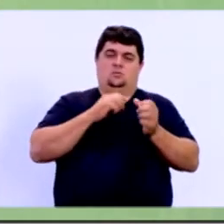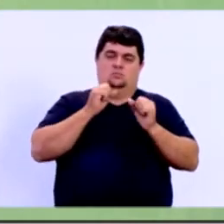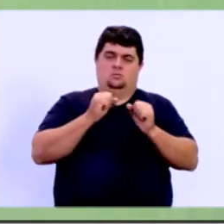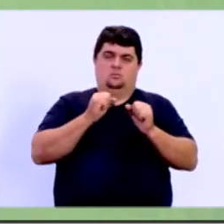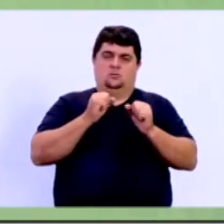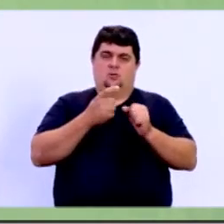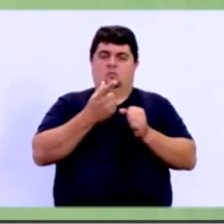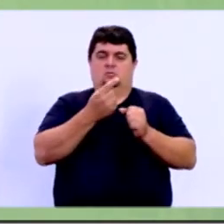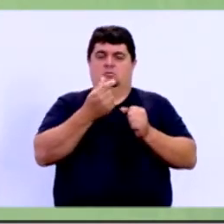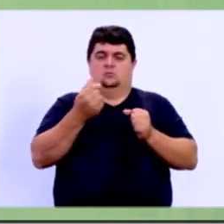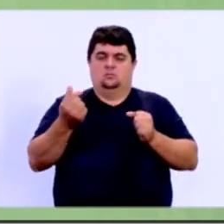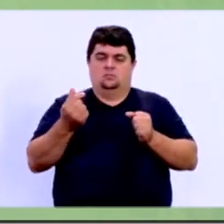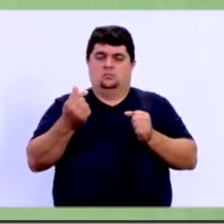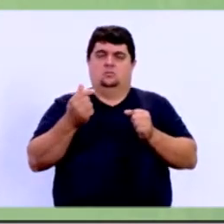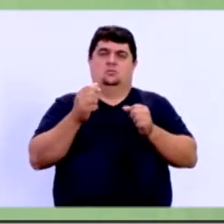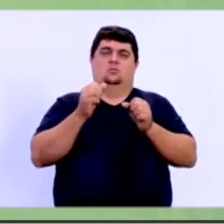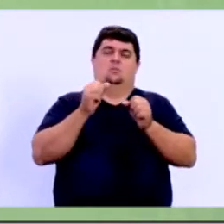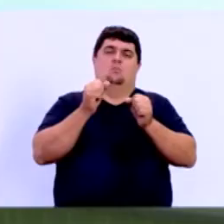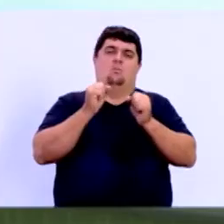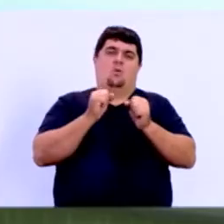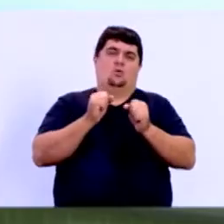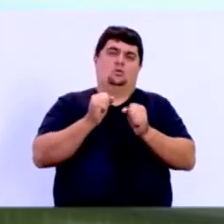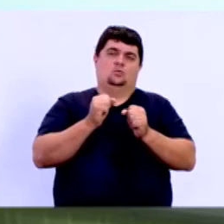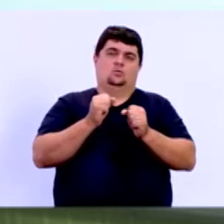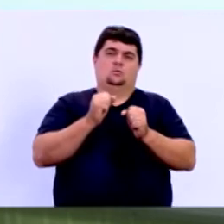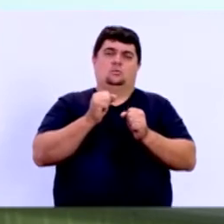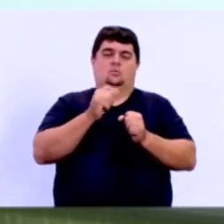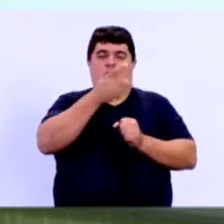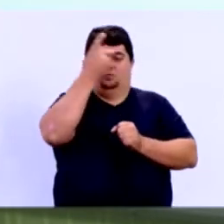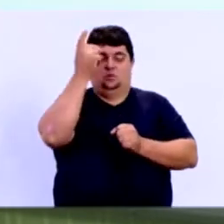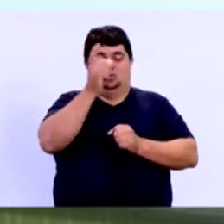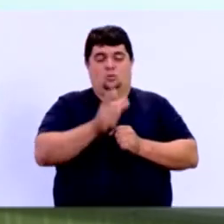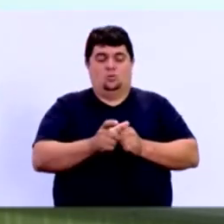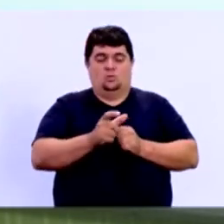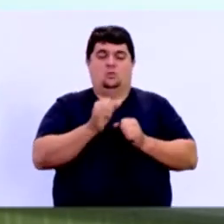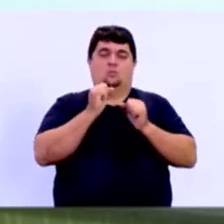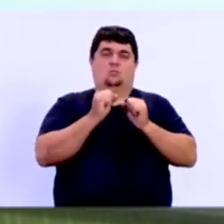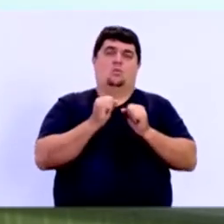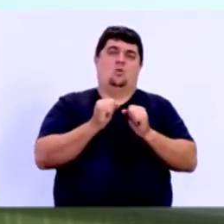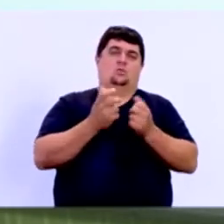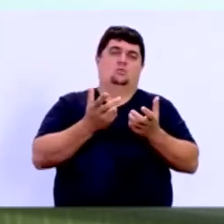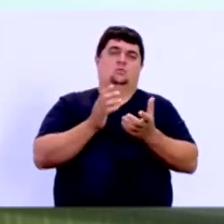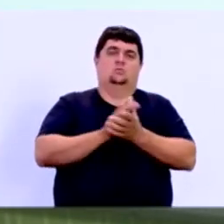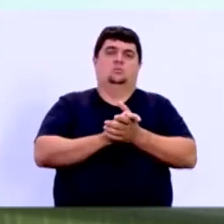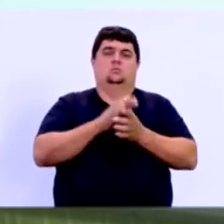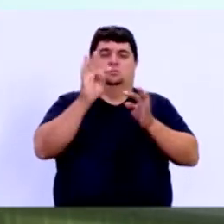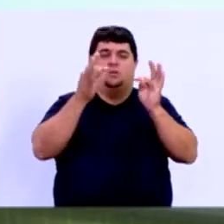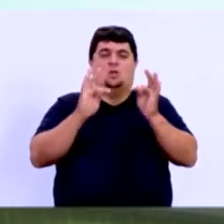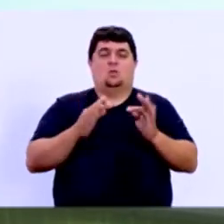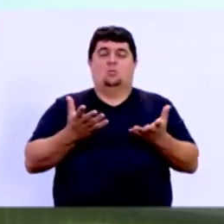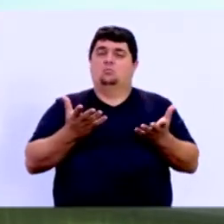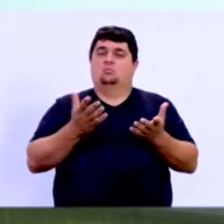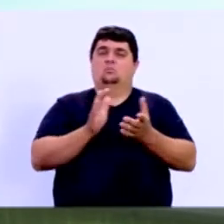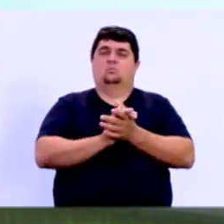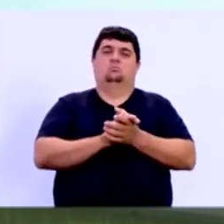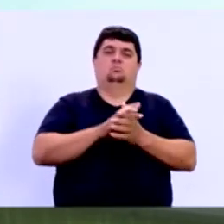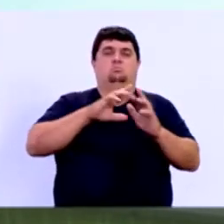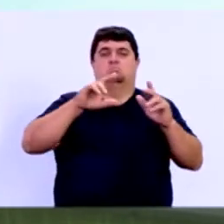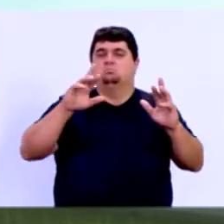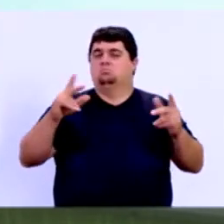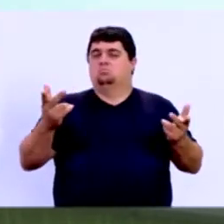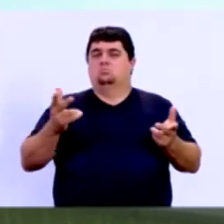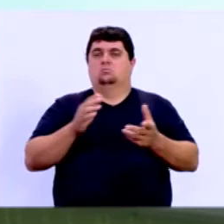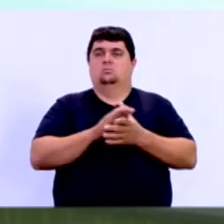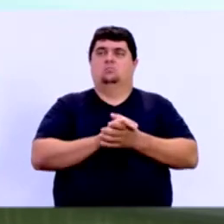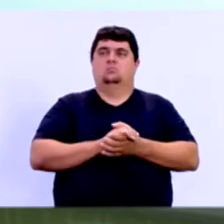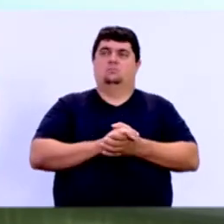recursos financeiros, eles podem ser recursos humanos, eles podem ser recursos tecnológicos, recursos de TI,